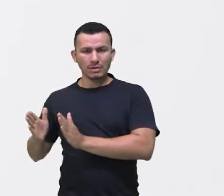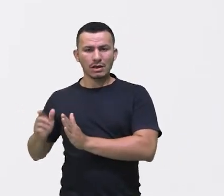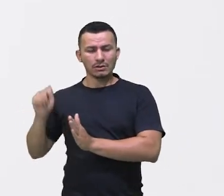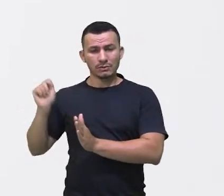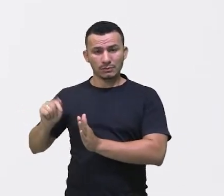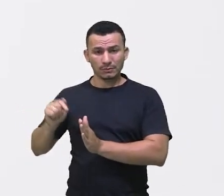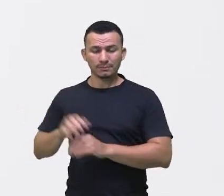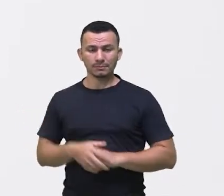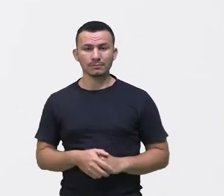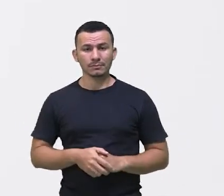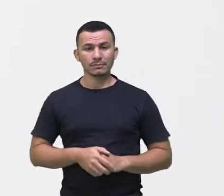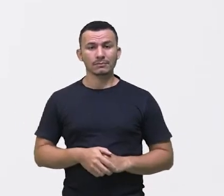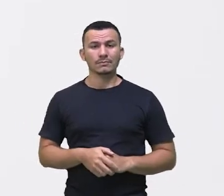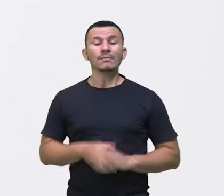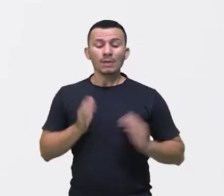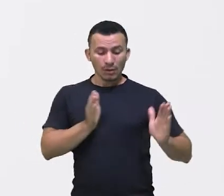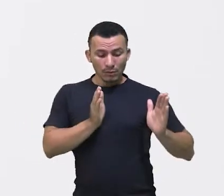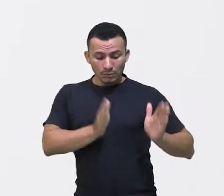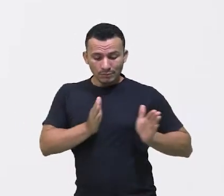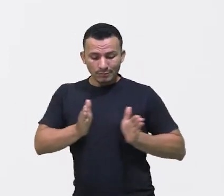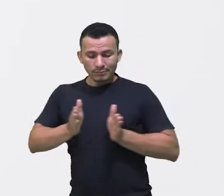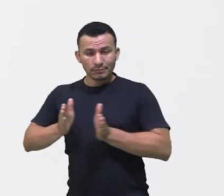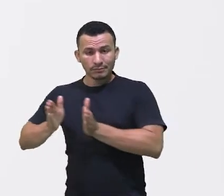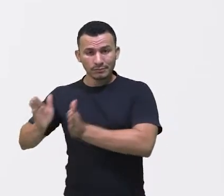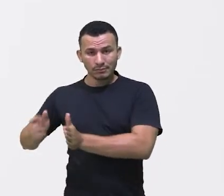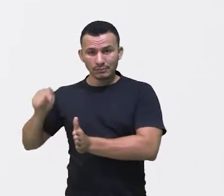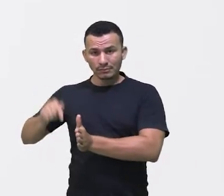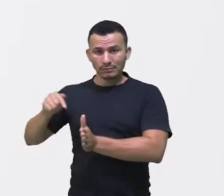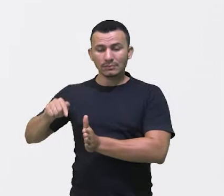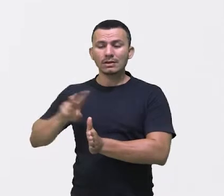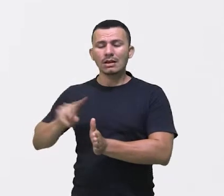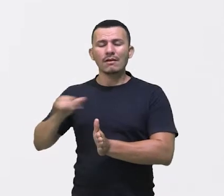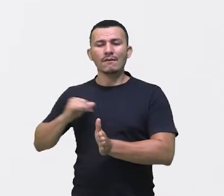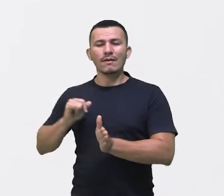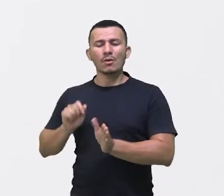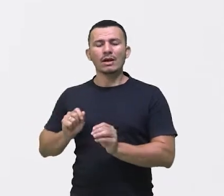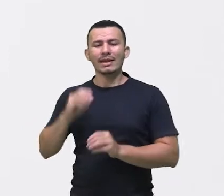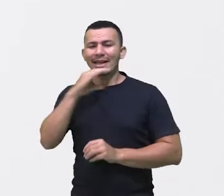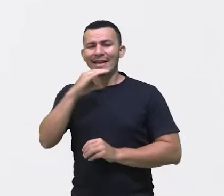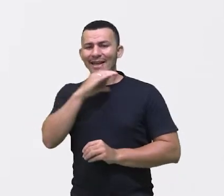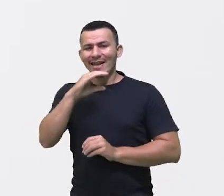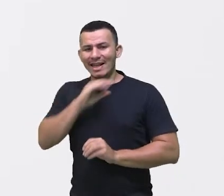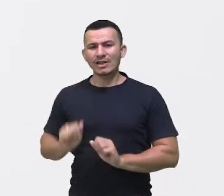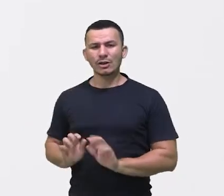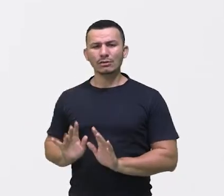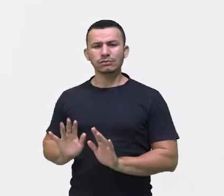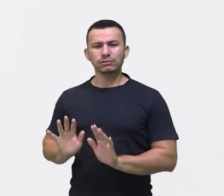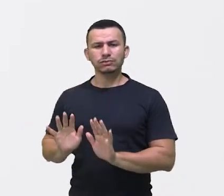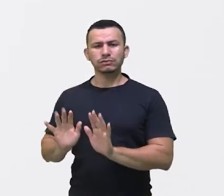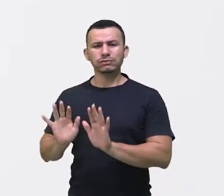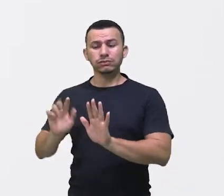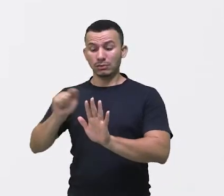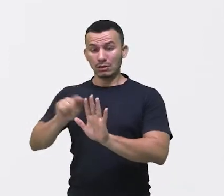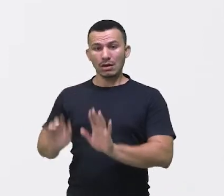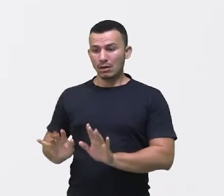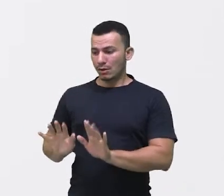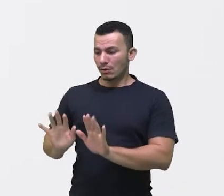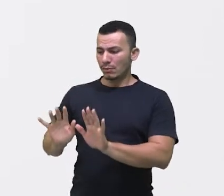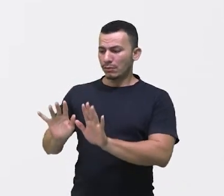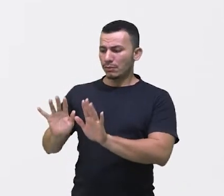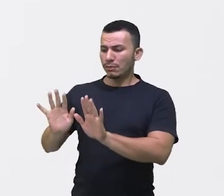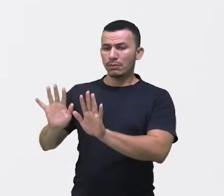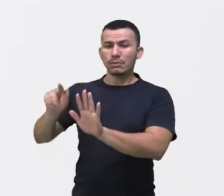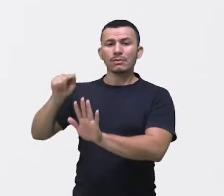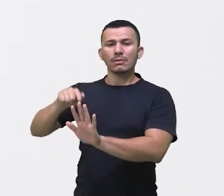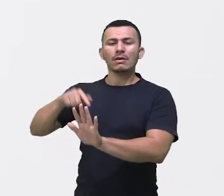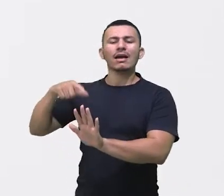enriquecimento. Então, nesse processo de enriquecimento é que ele vai liberar calor E nesse calor que é liberado, que